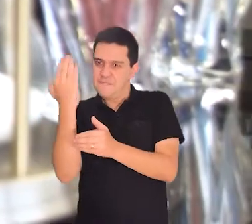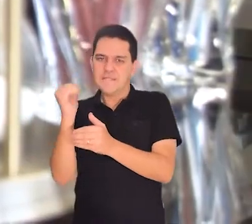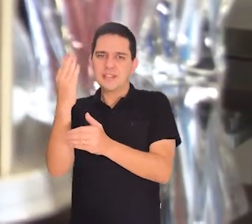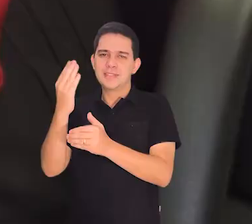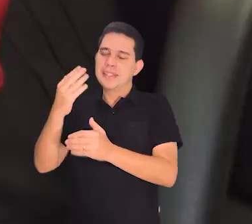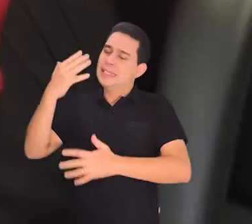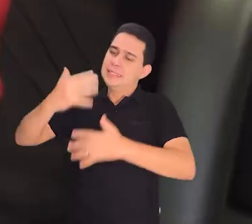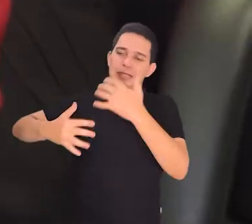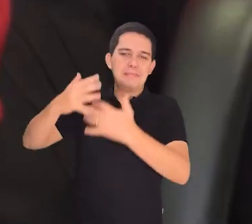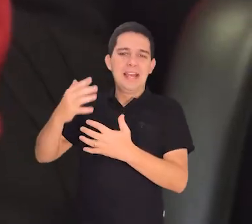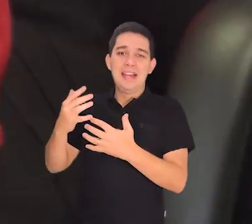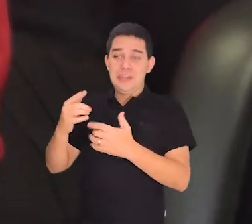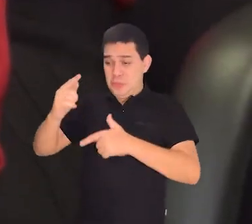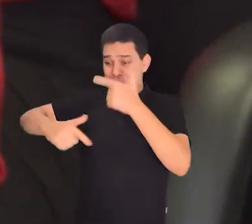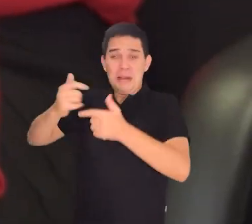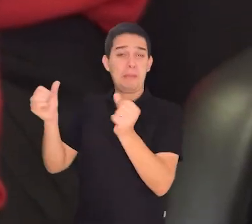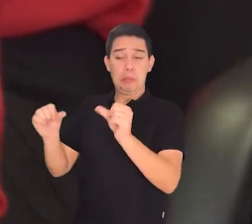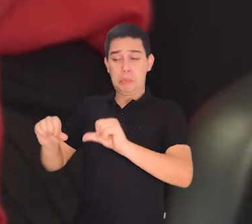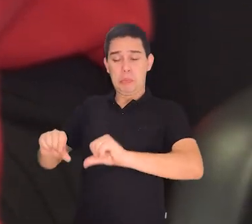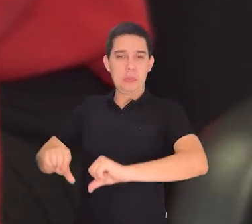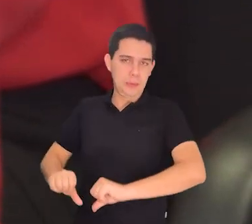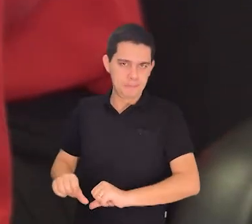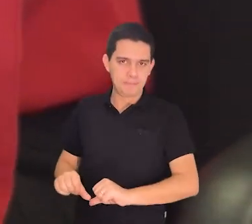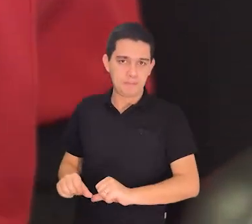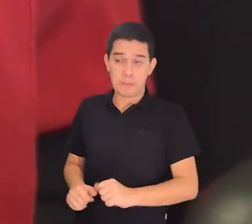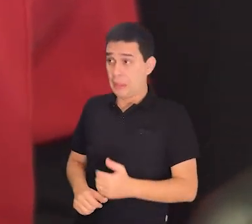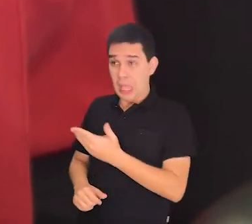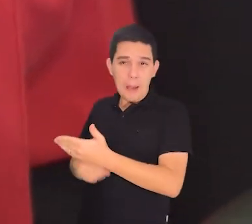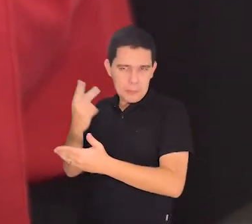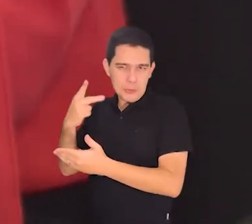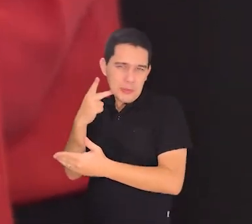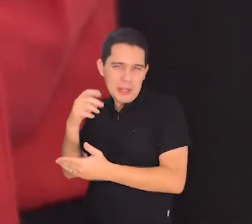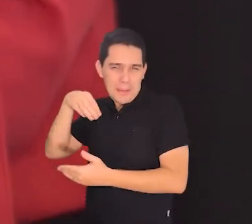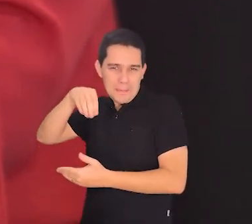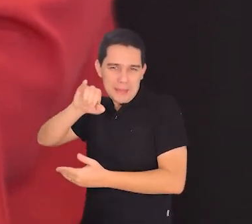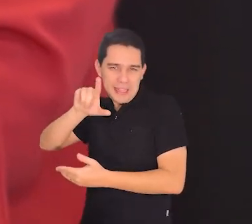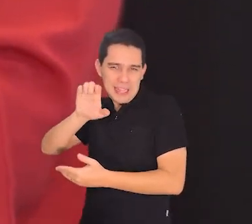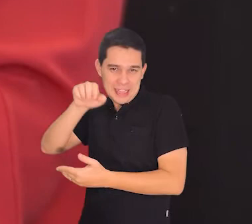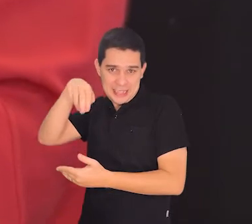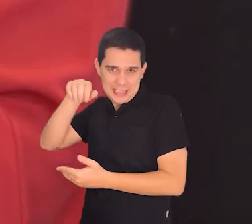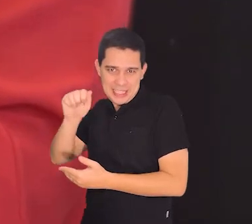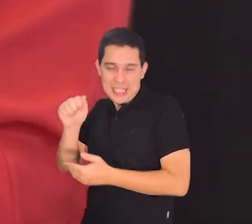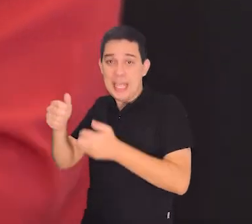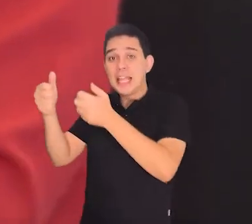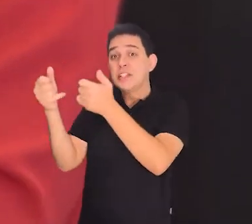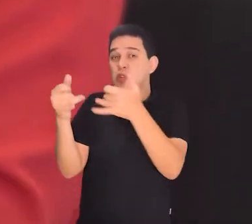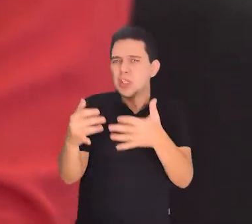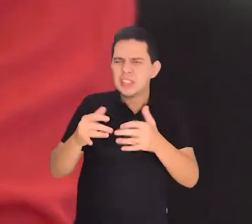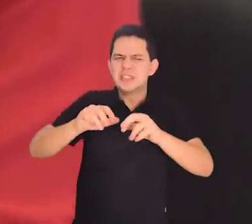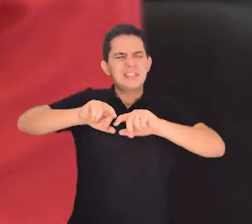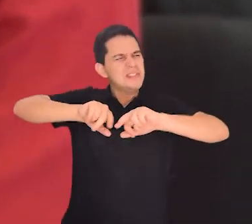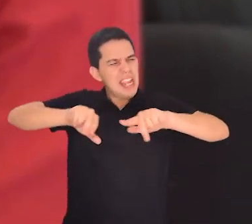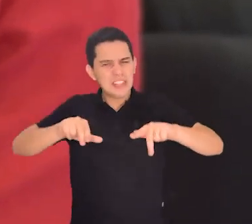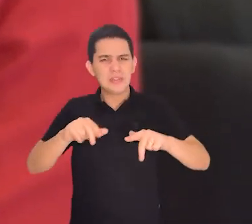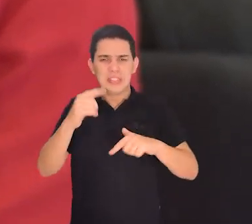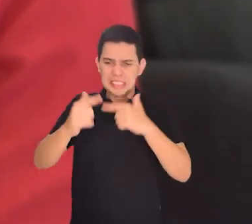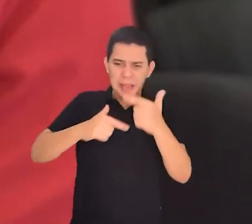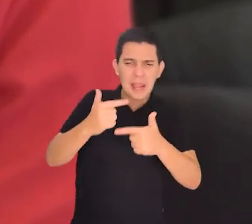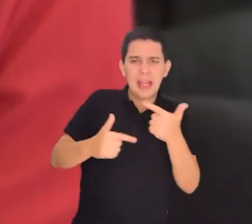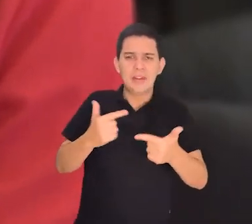de trabalho. Milena comenta que durante este tempo de pandemia foram muitos os profissionais na linha de frente do